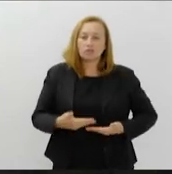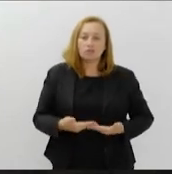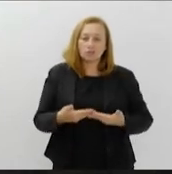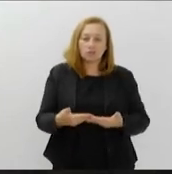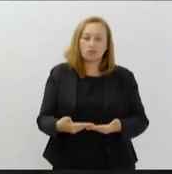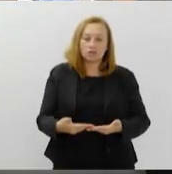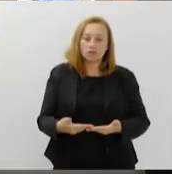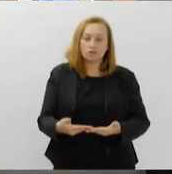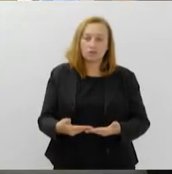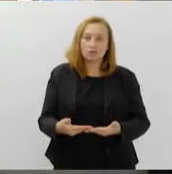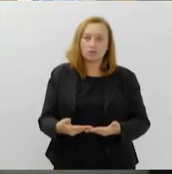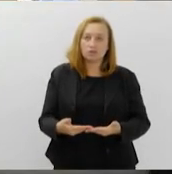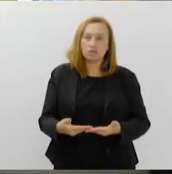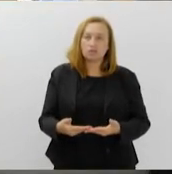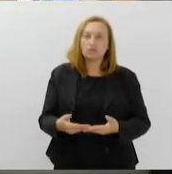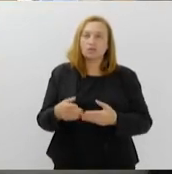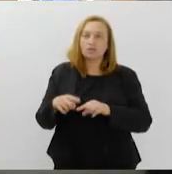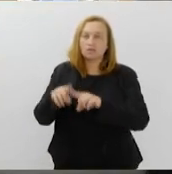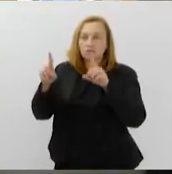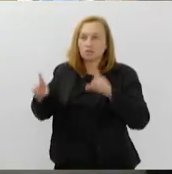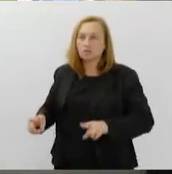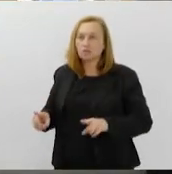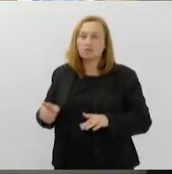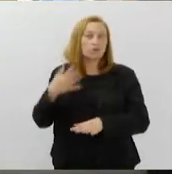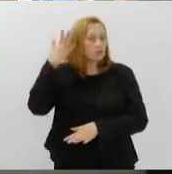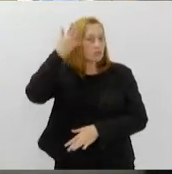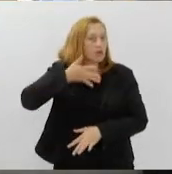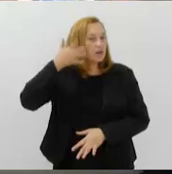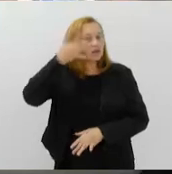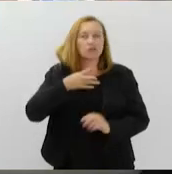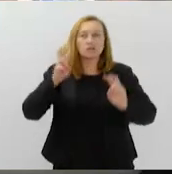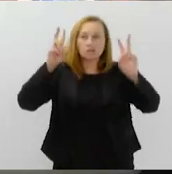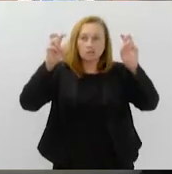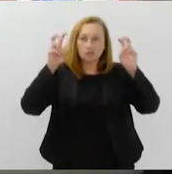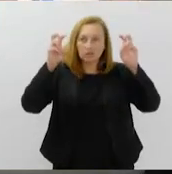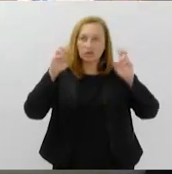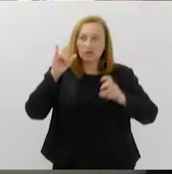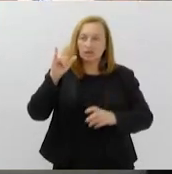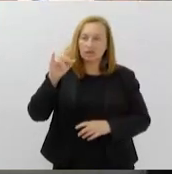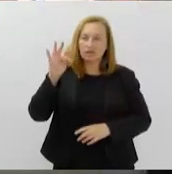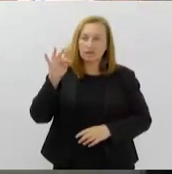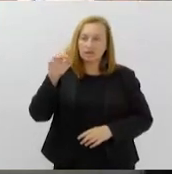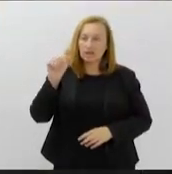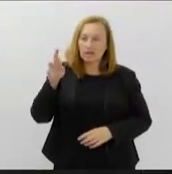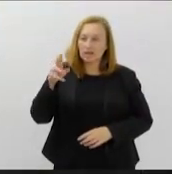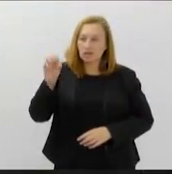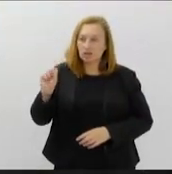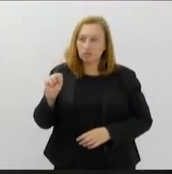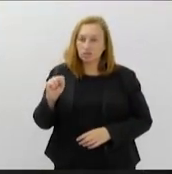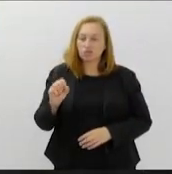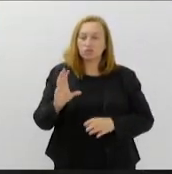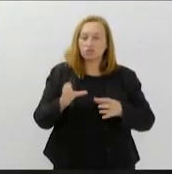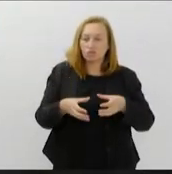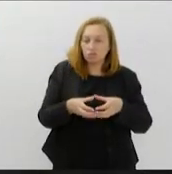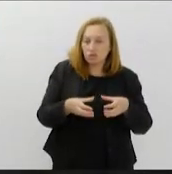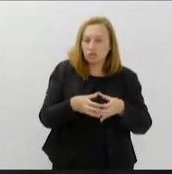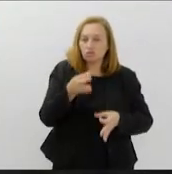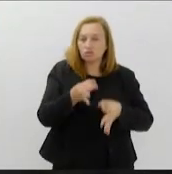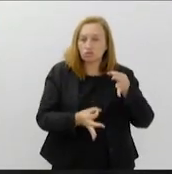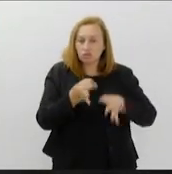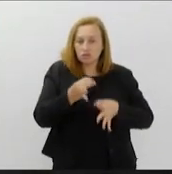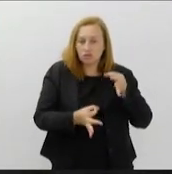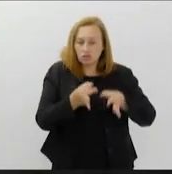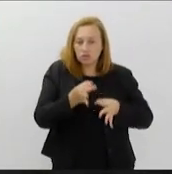seus funcionários anualmente palestras sobre o tema etarismo. Pareceres das comissões Constituição e Justiça